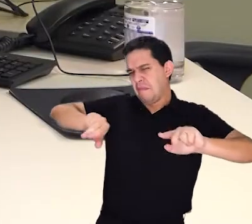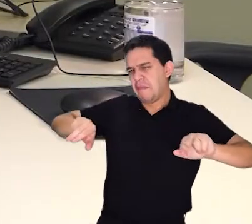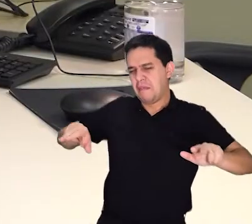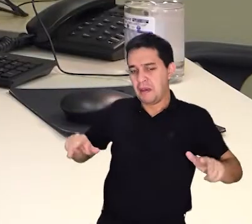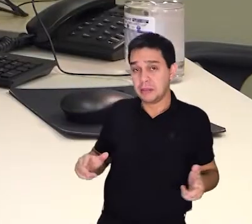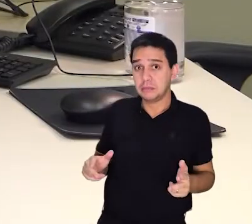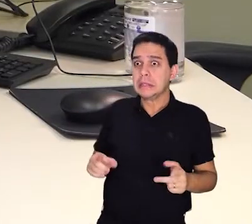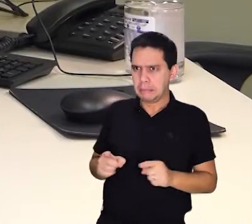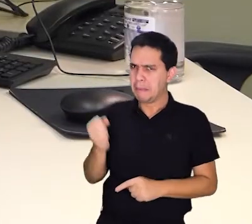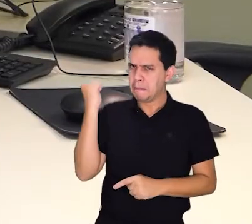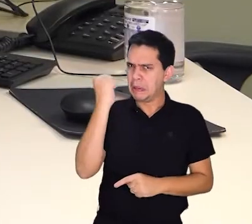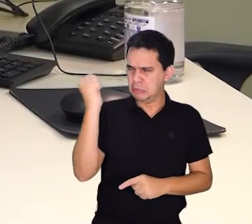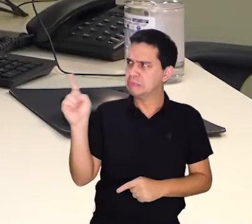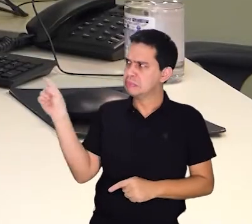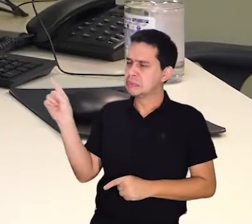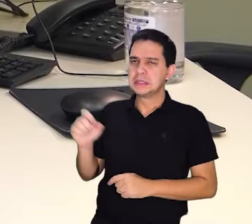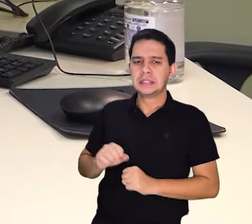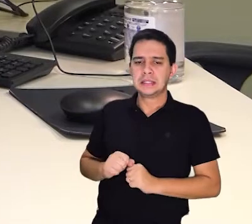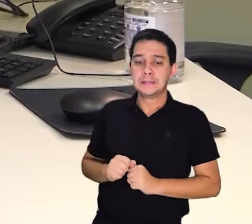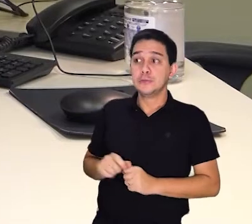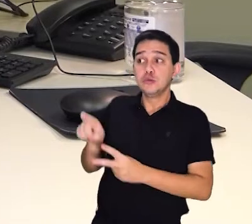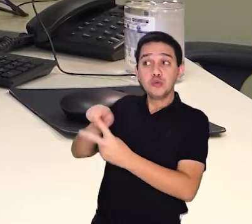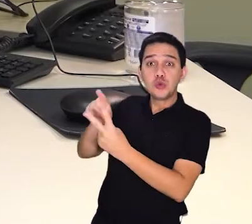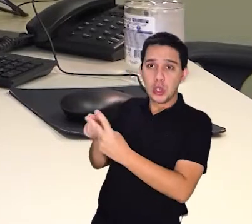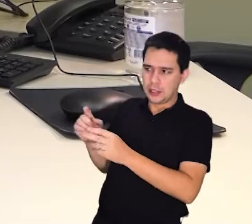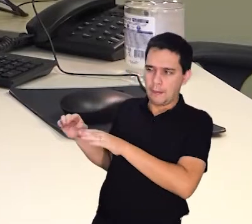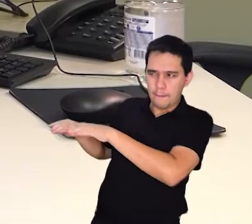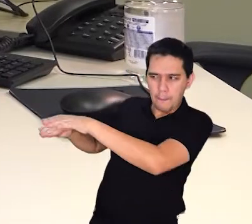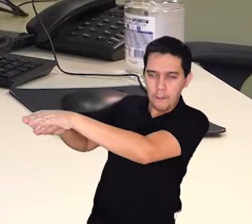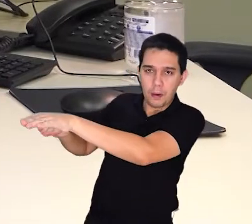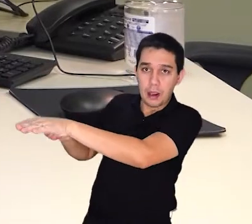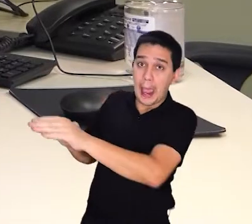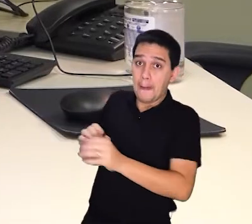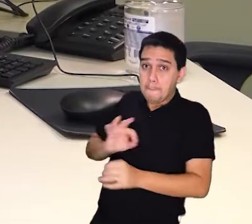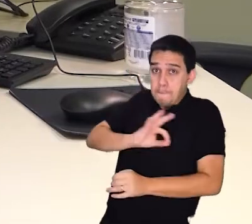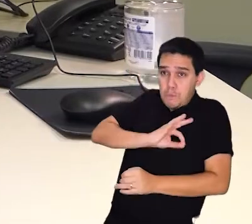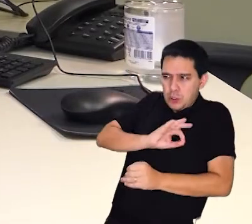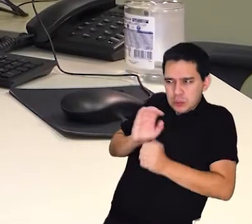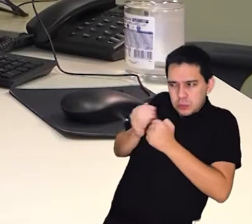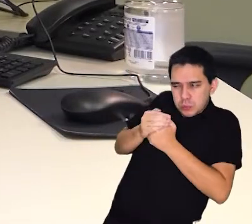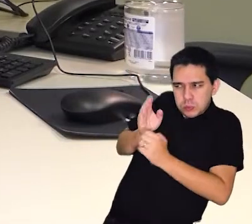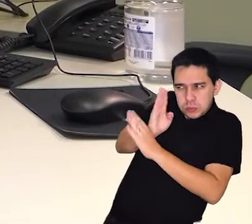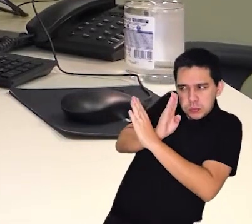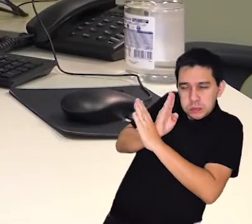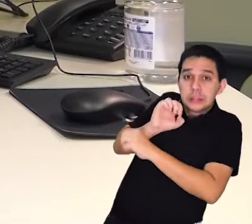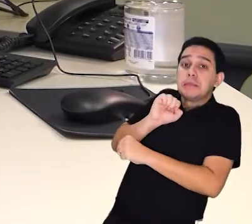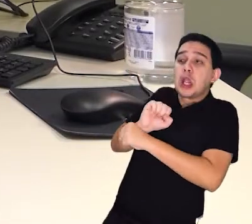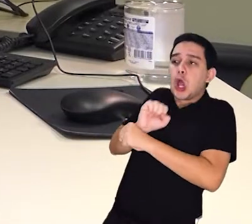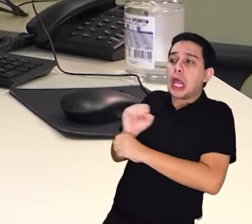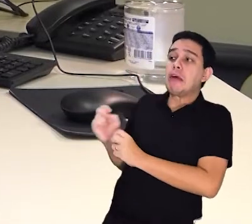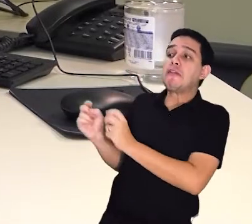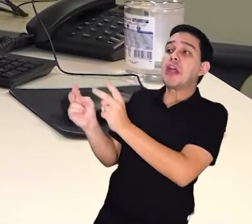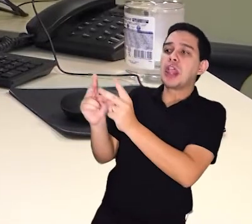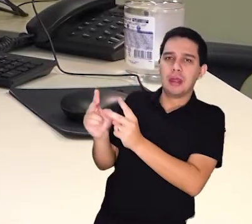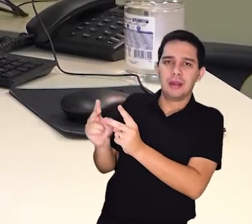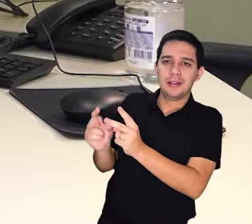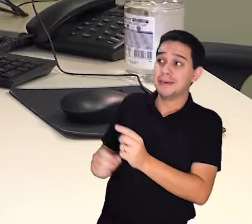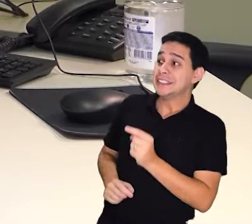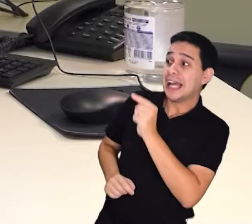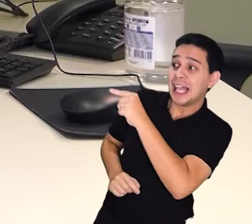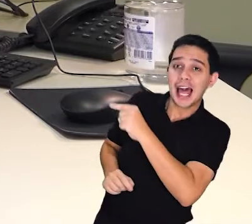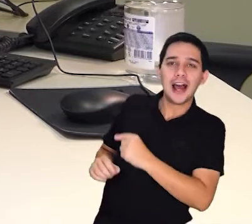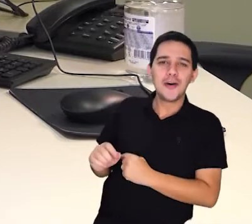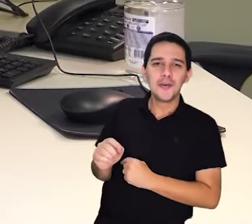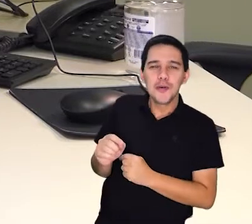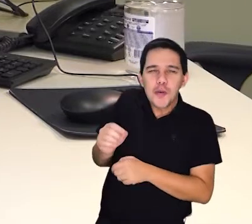diversos crimes, inclusive crimes de homicídio. No dia dessa prisão em flagrante do Aluan, o Edmilson efetuou